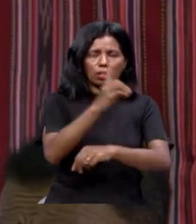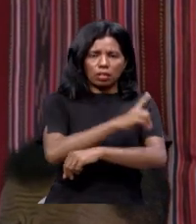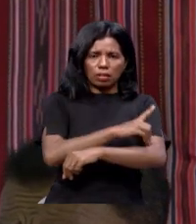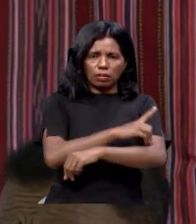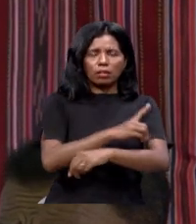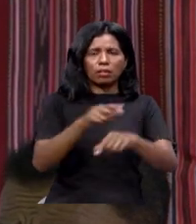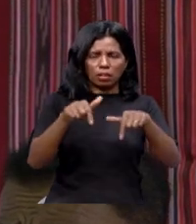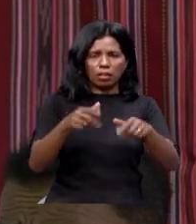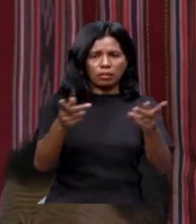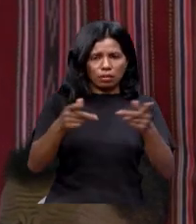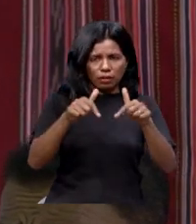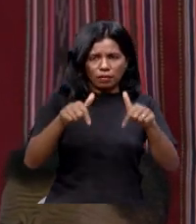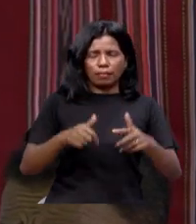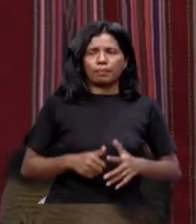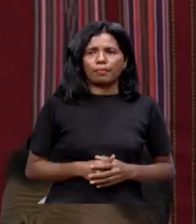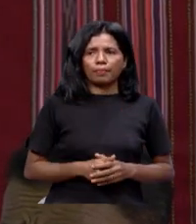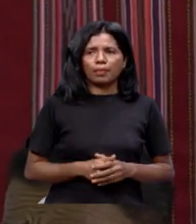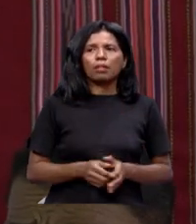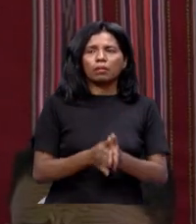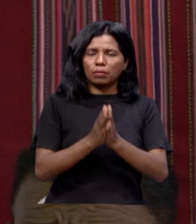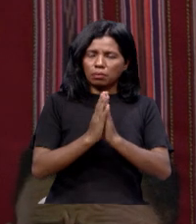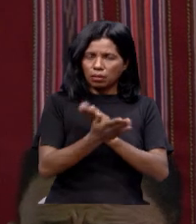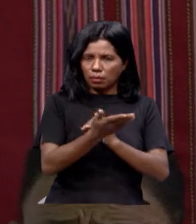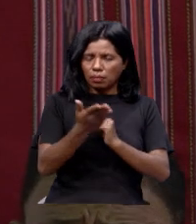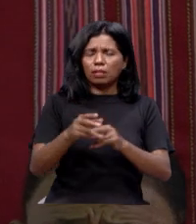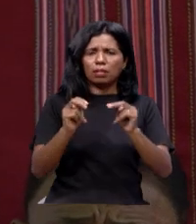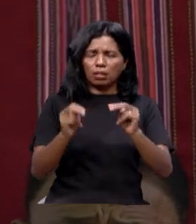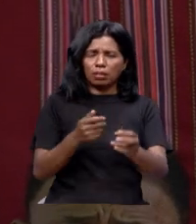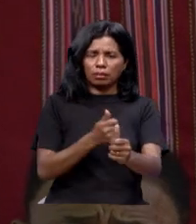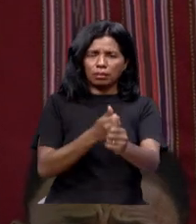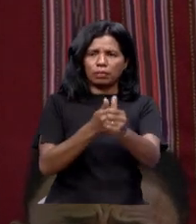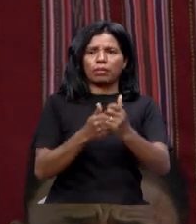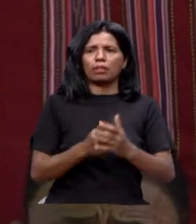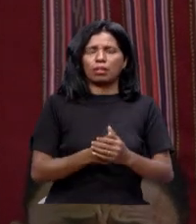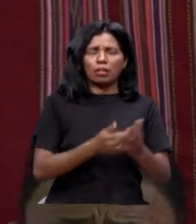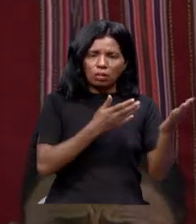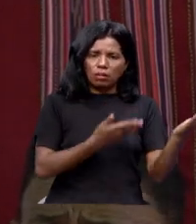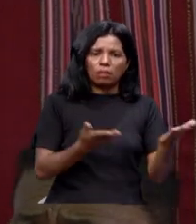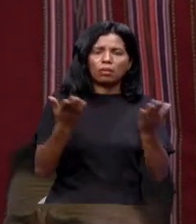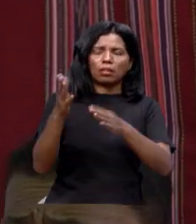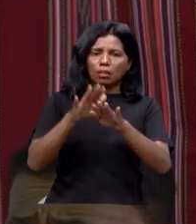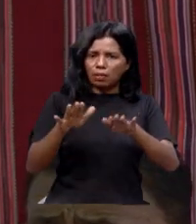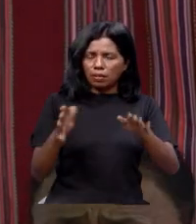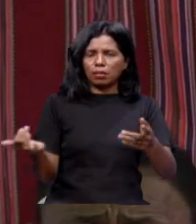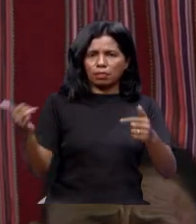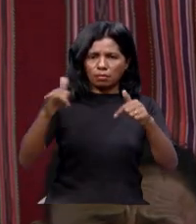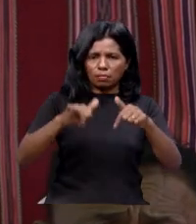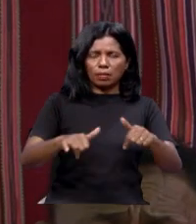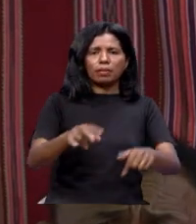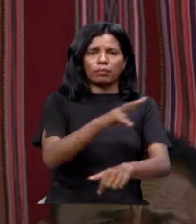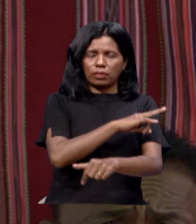ingane. Uso per le tavolze da auto tenchi tui, non li lavare che siamo i tui,